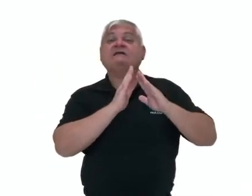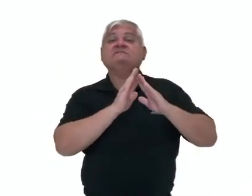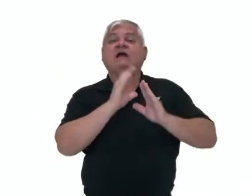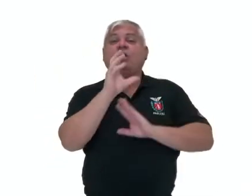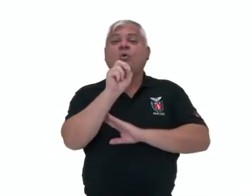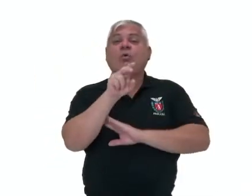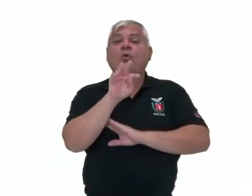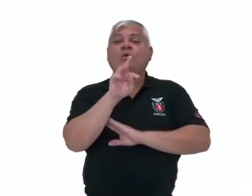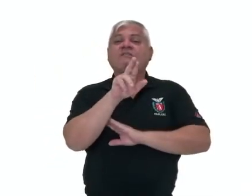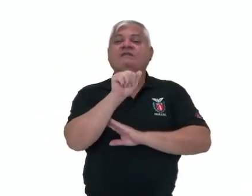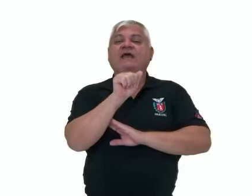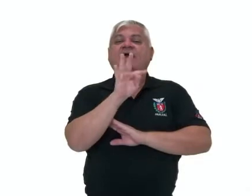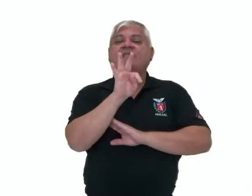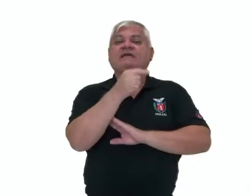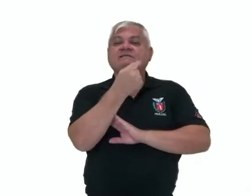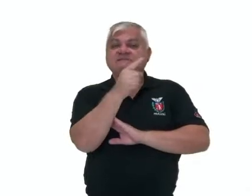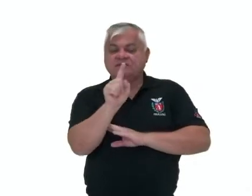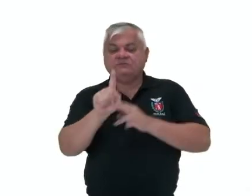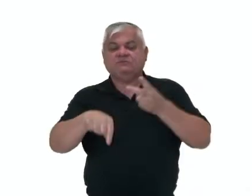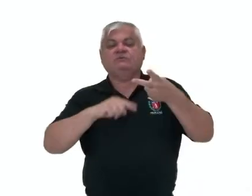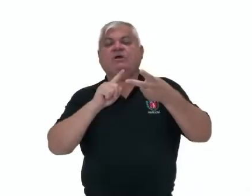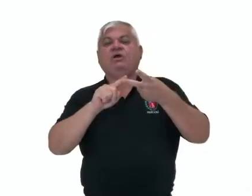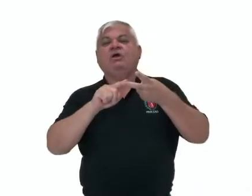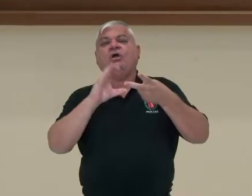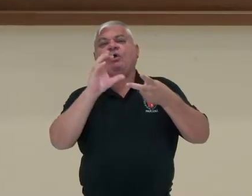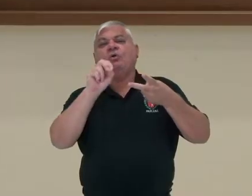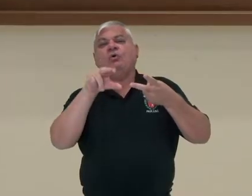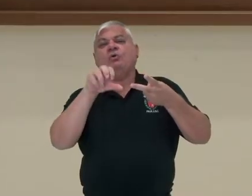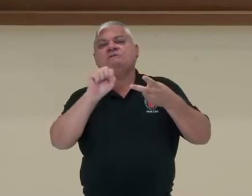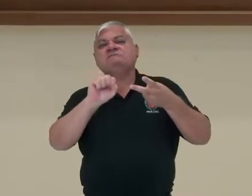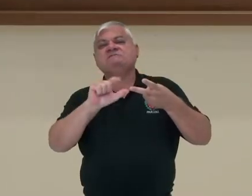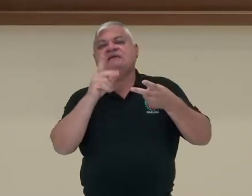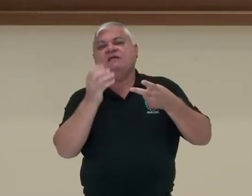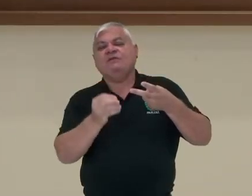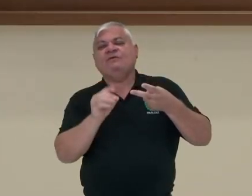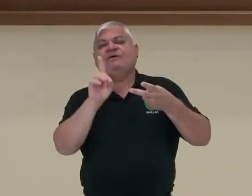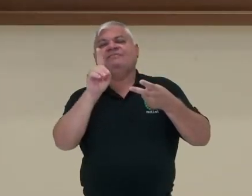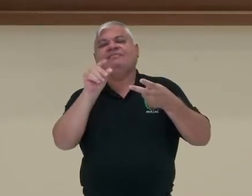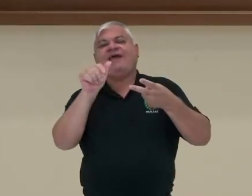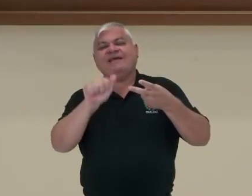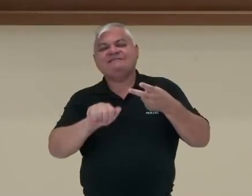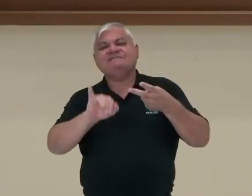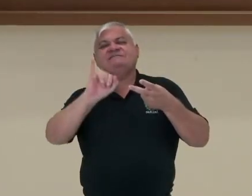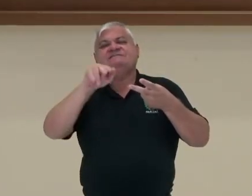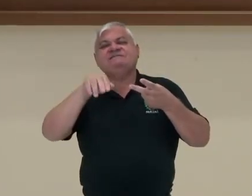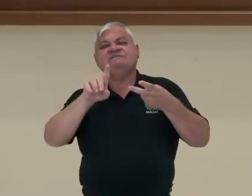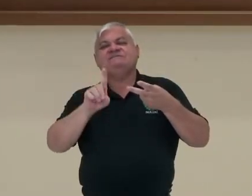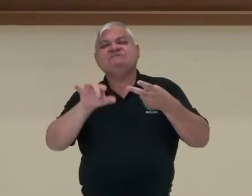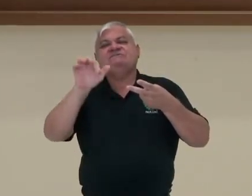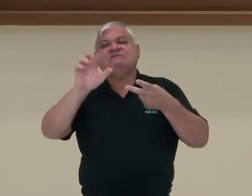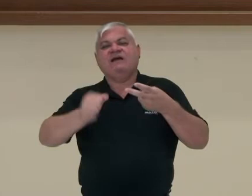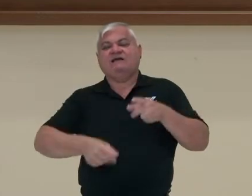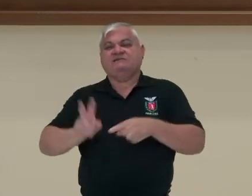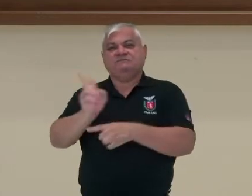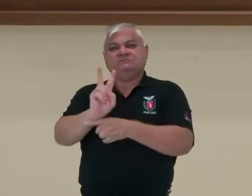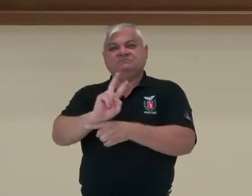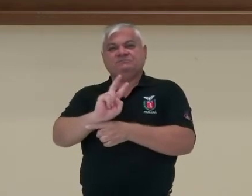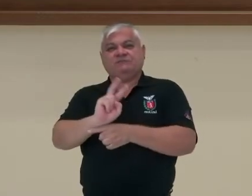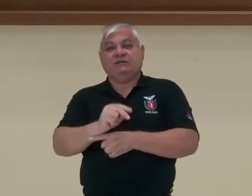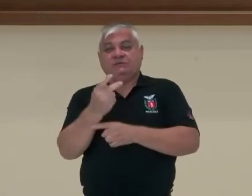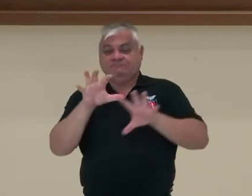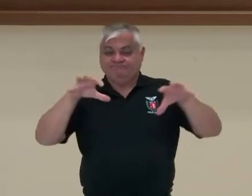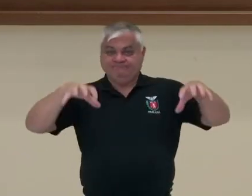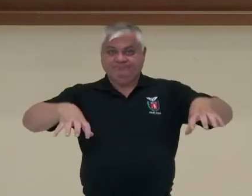das Índias. Foi a partir desses dois órgãos, então, que ela vai administrar as terras coloniais aqui na América,